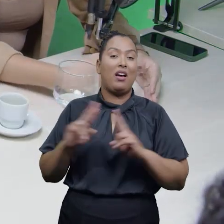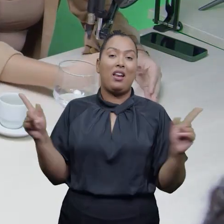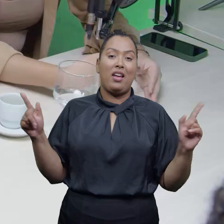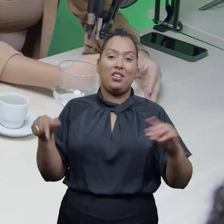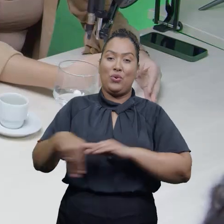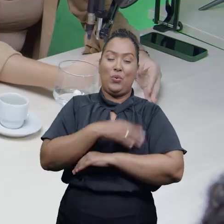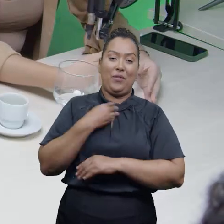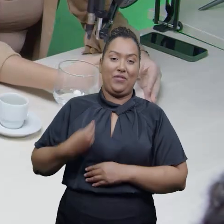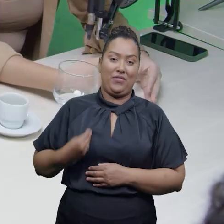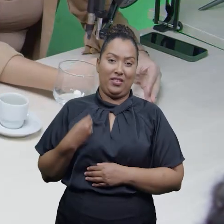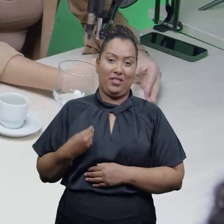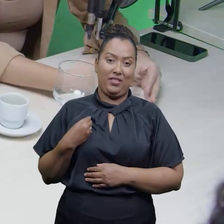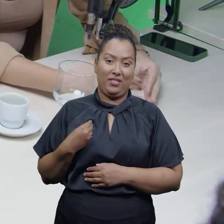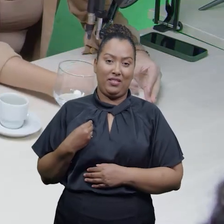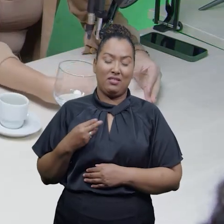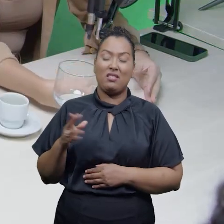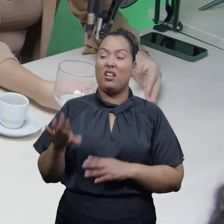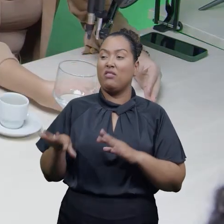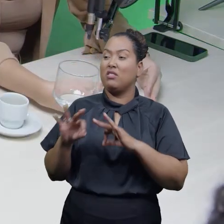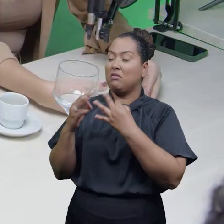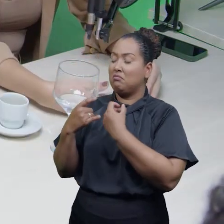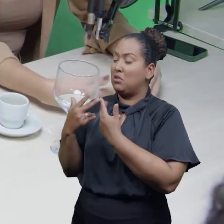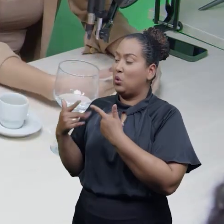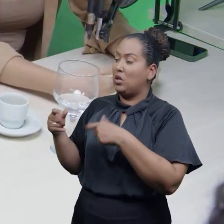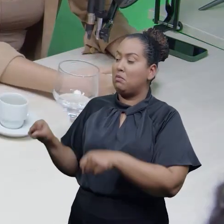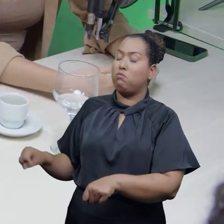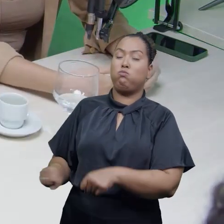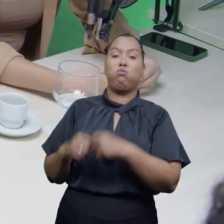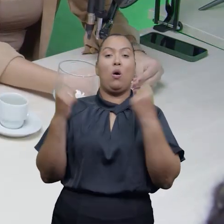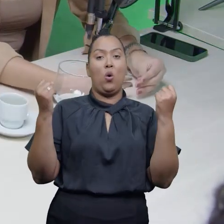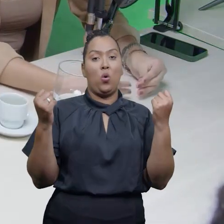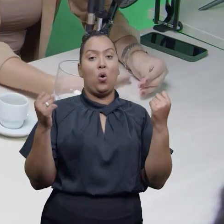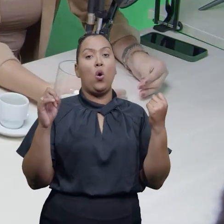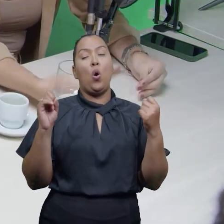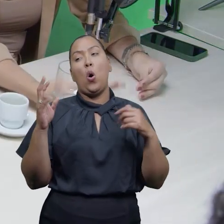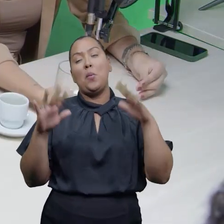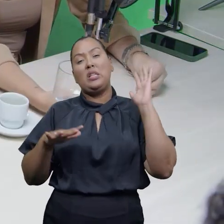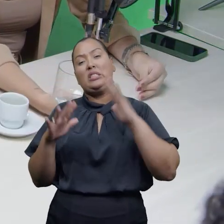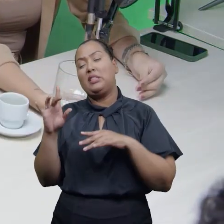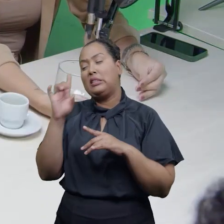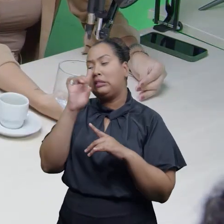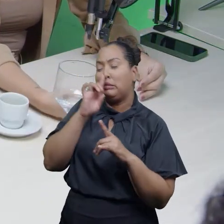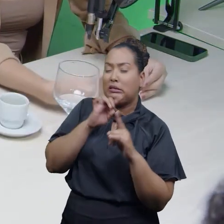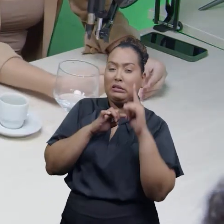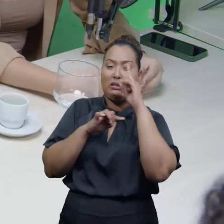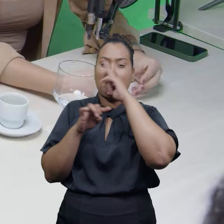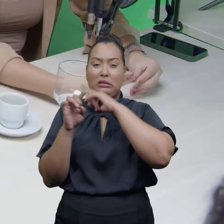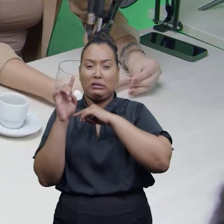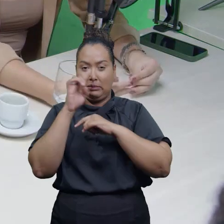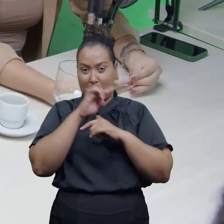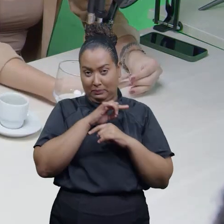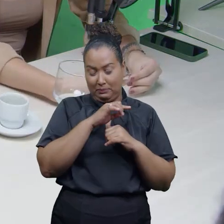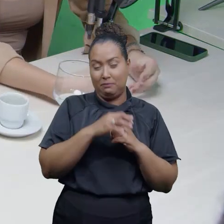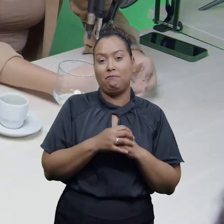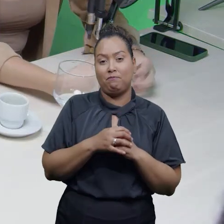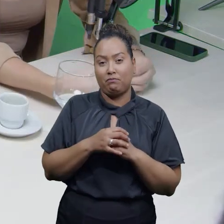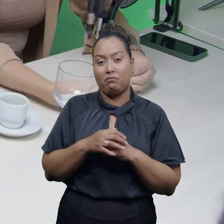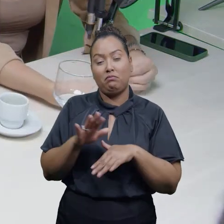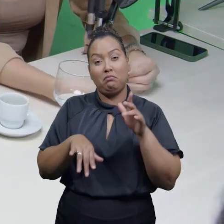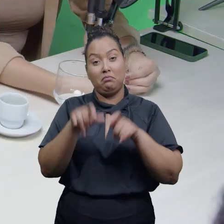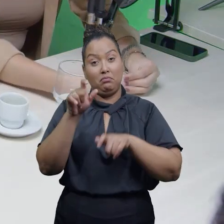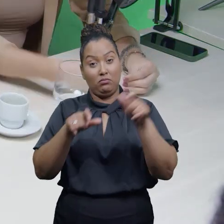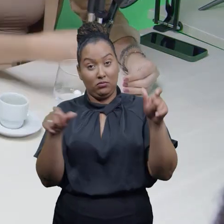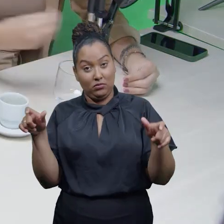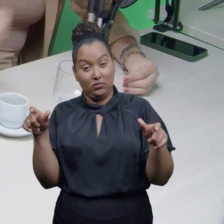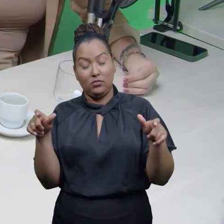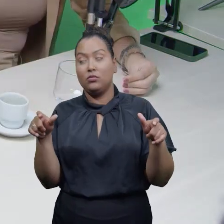heterogêneo, que tem ali vínculos rompidos, mas não rompidos ou fragilizados, né. Muitas vezes essa população,